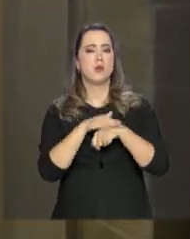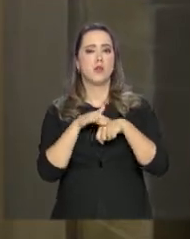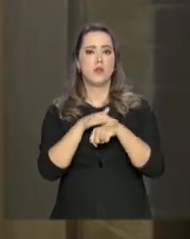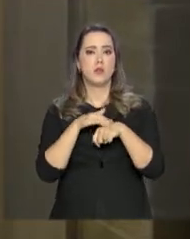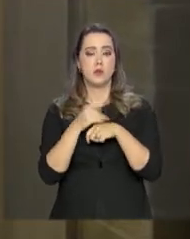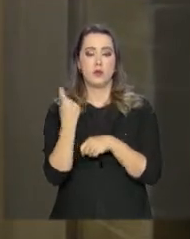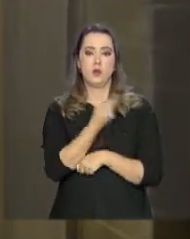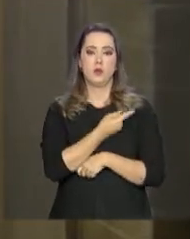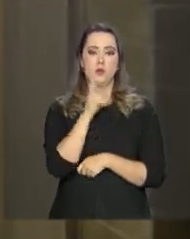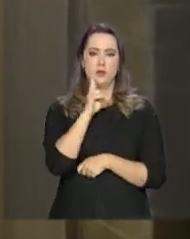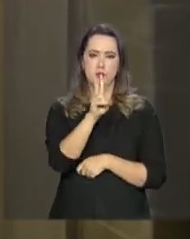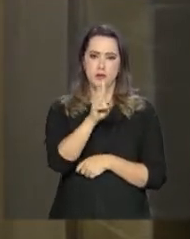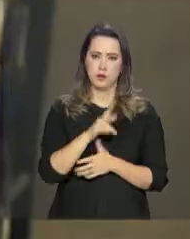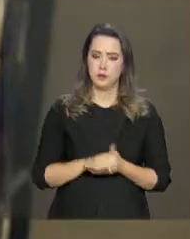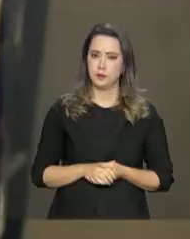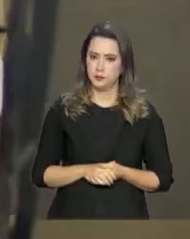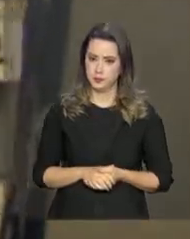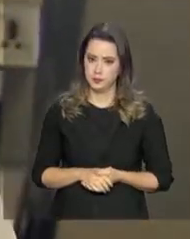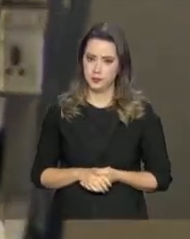Vamos ouvir o que ele falou.